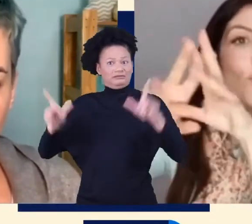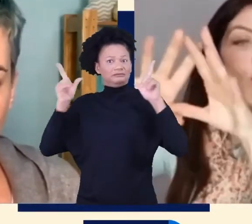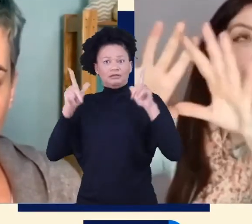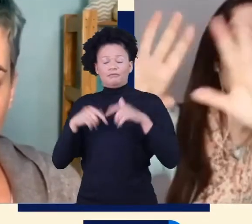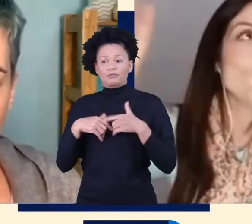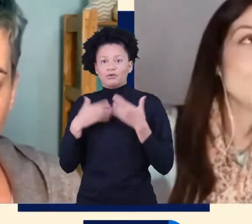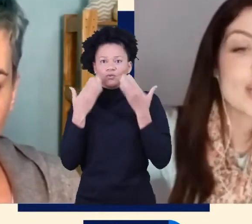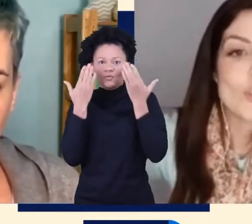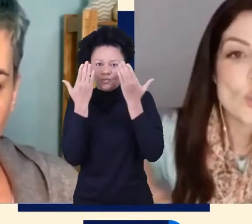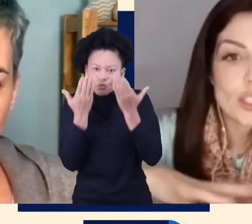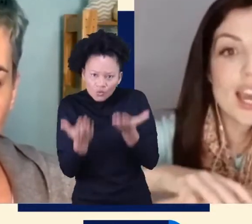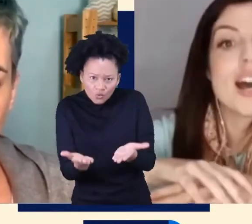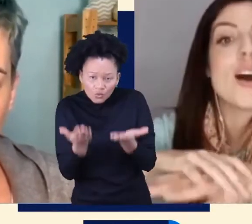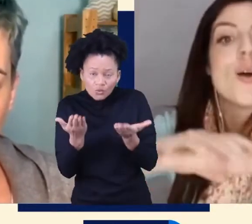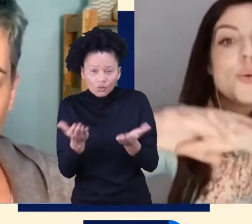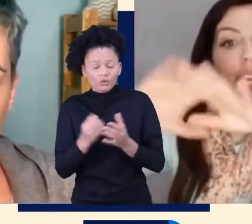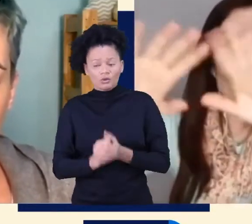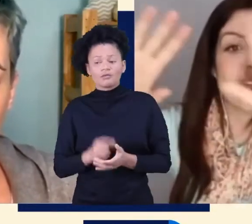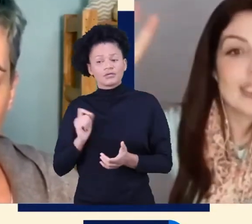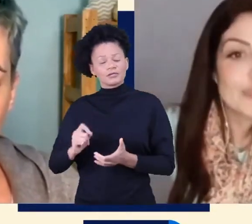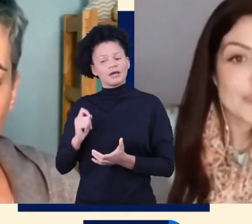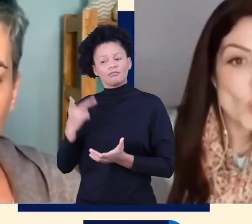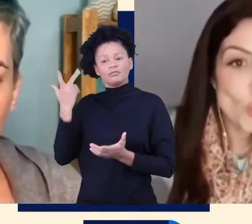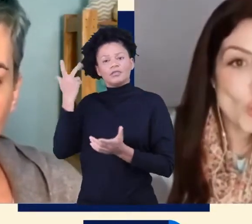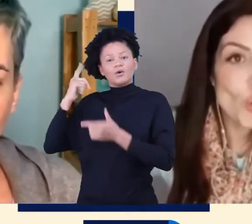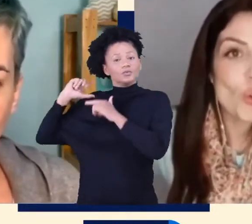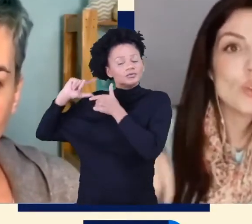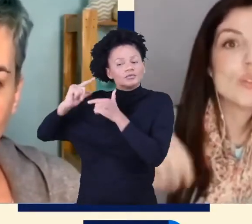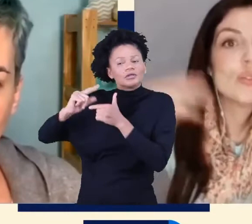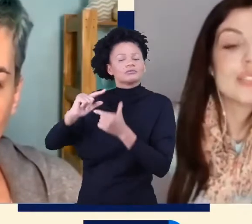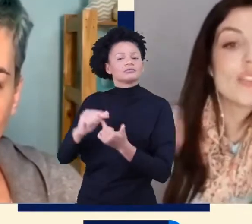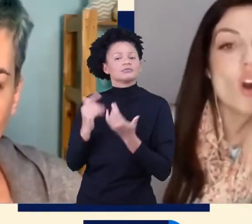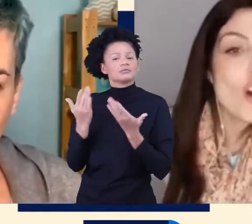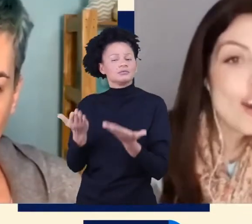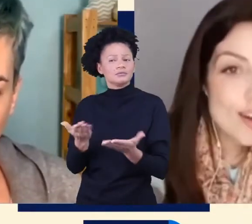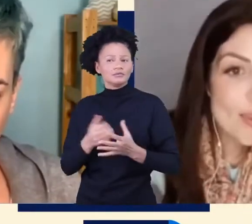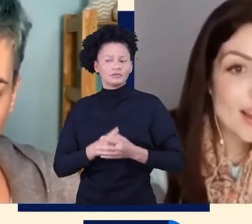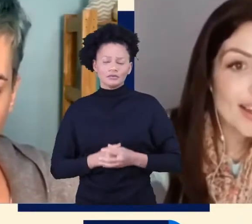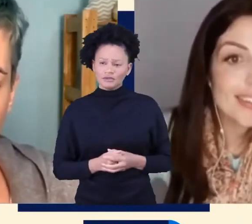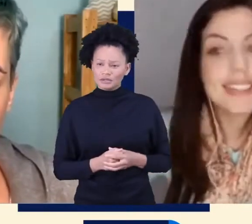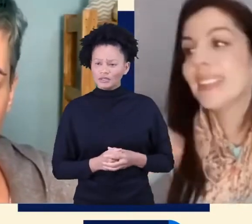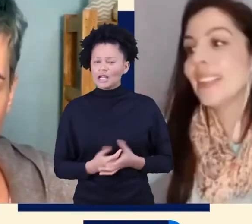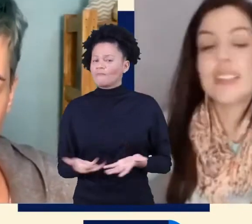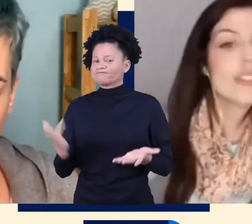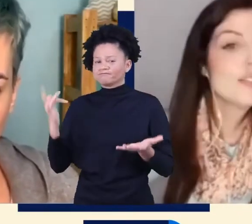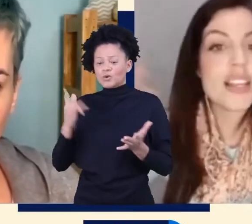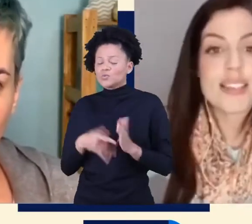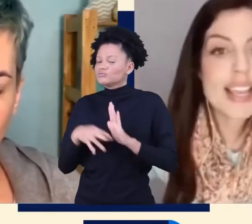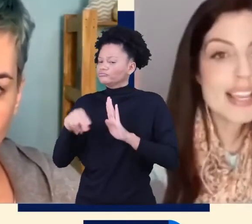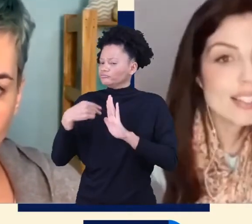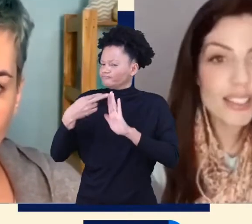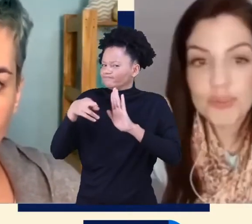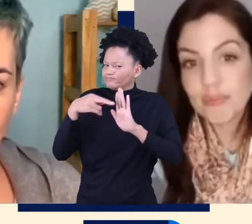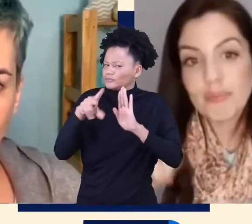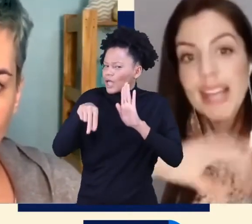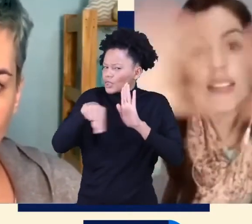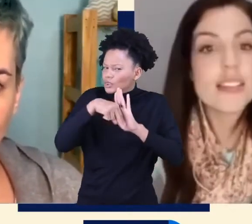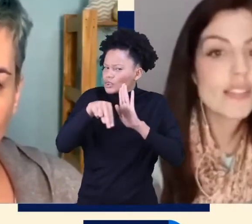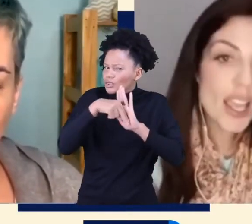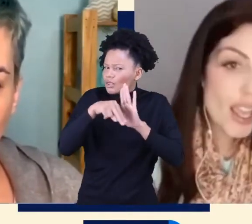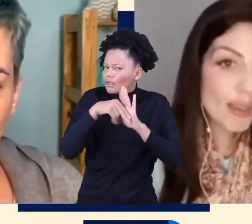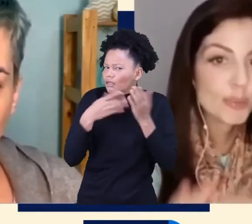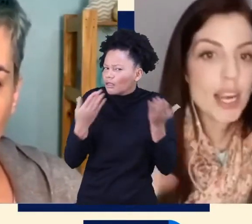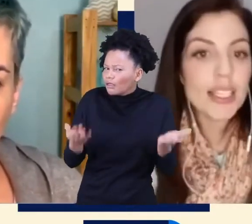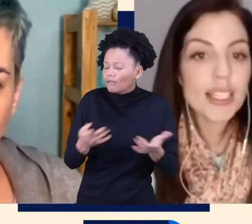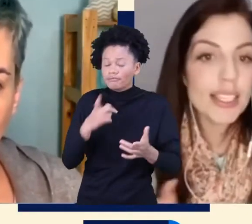considerado, né, o tradicional, né, da norma, que se acessa e que mais